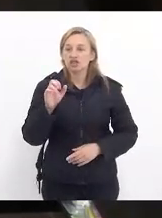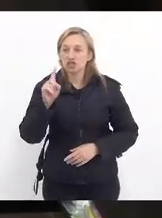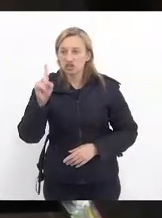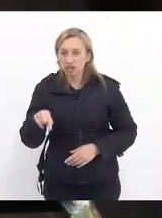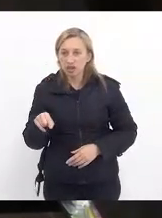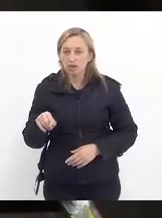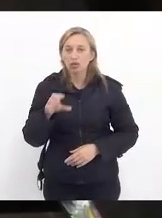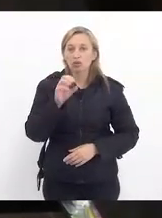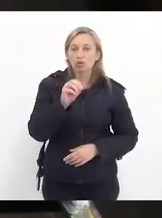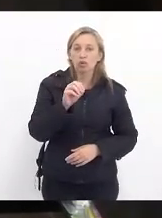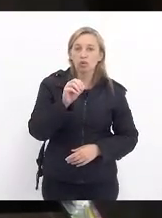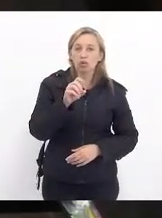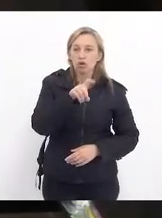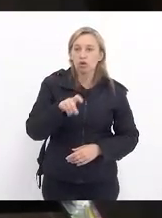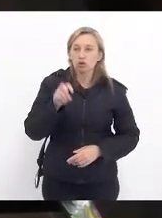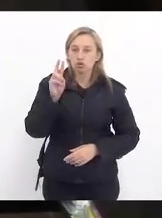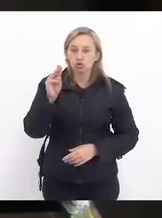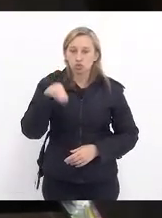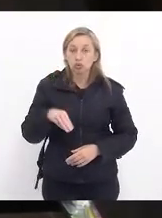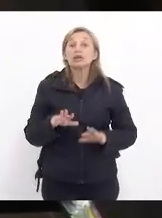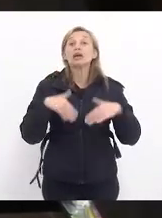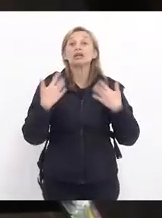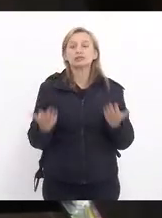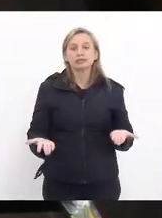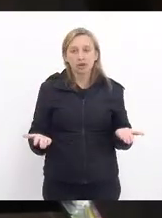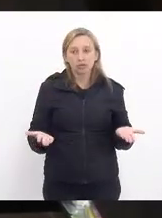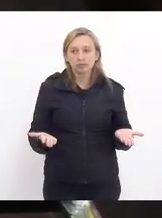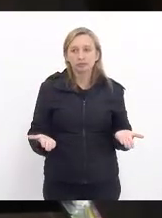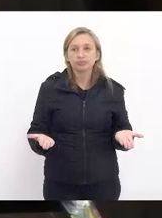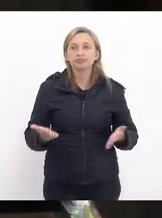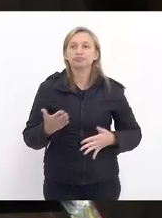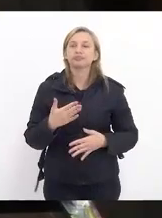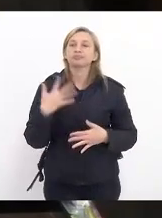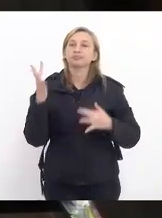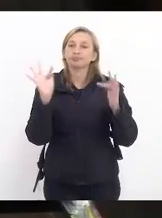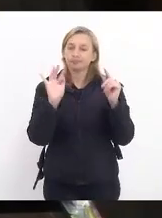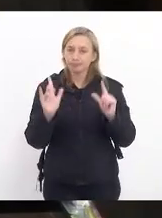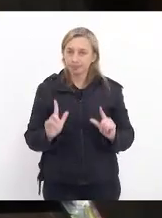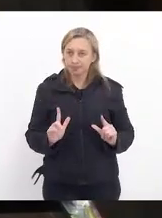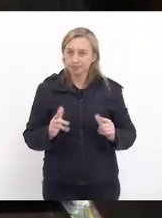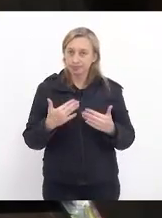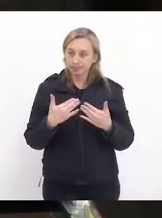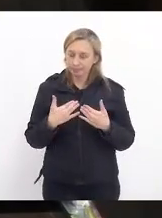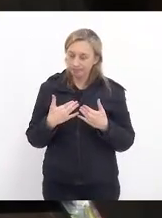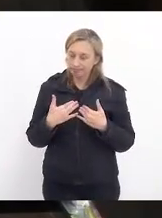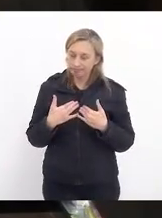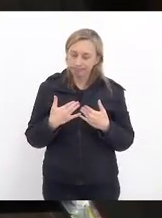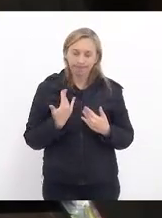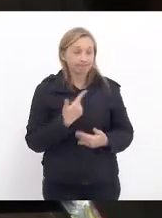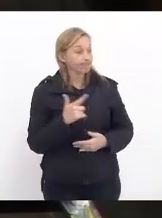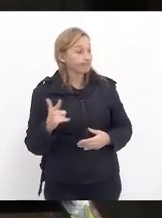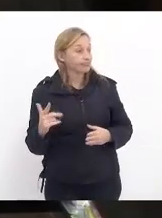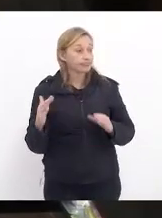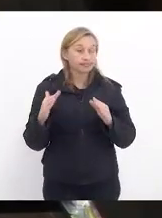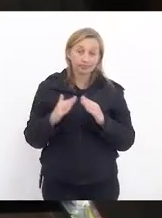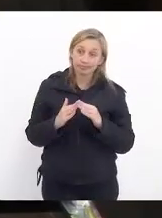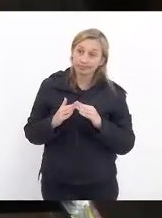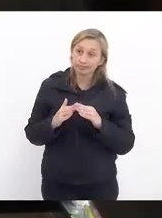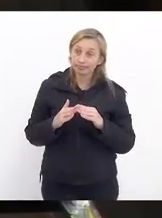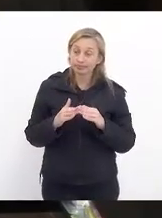Oxum então é do meu agrado o que não haja nessa